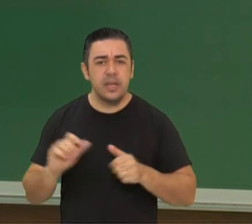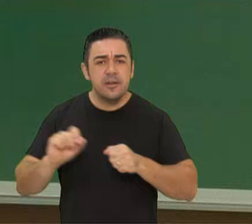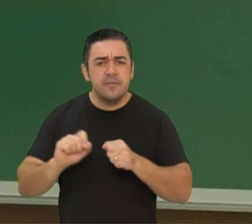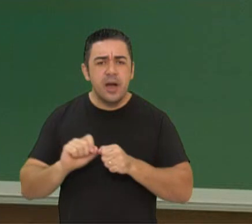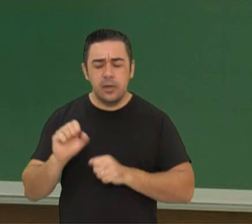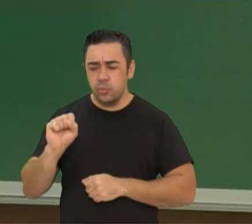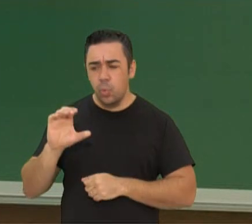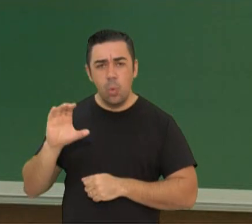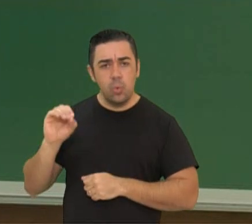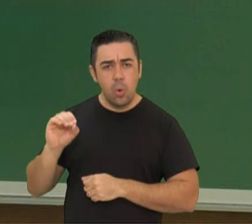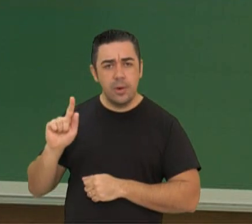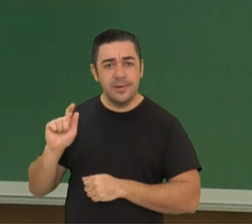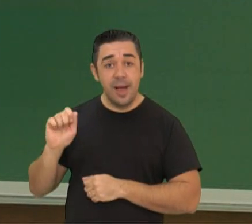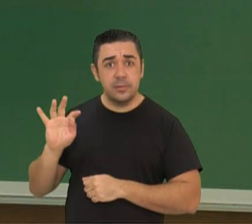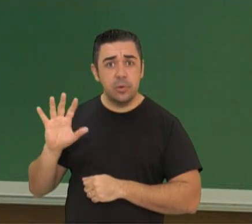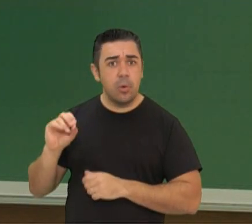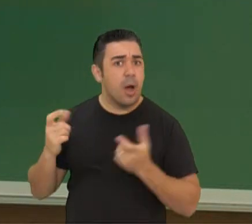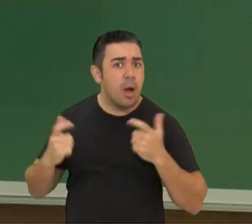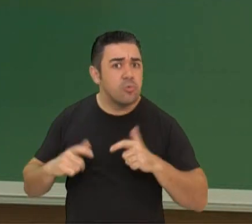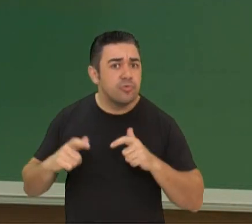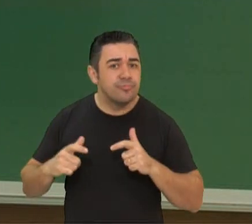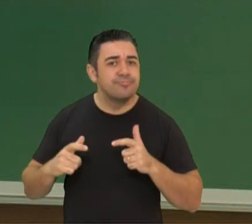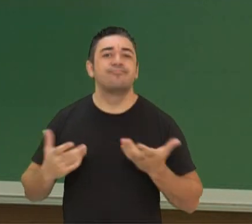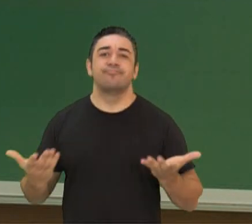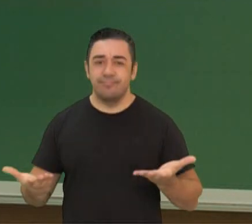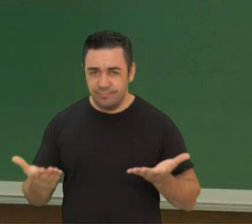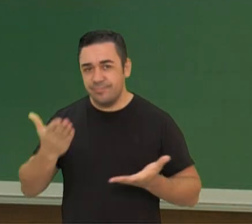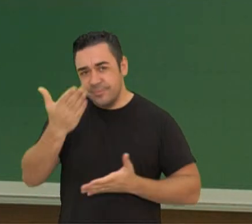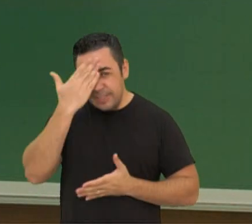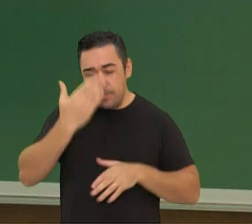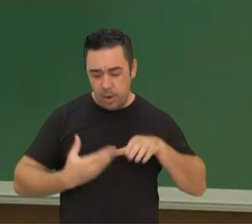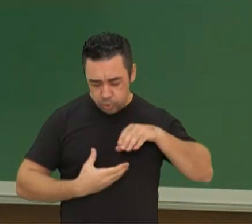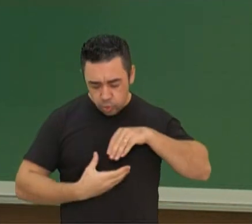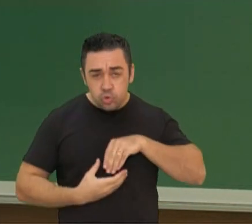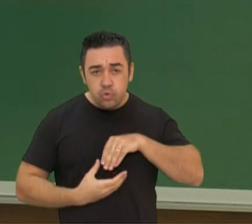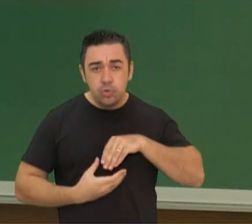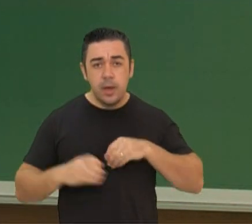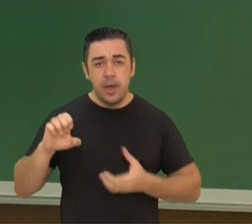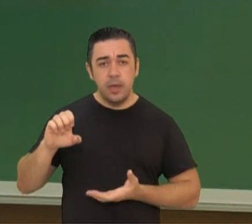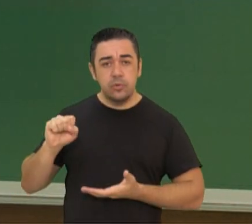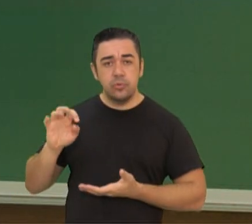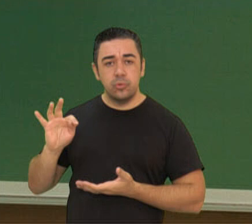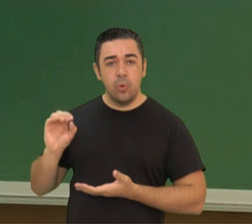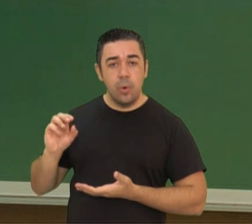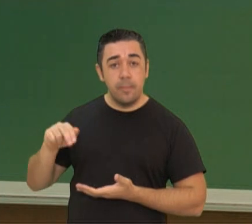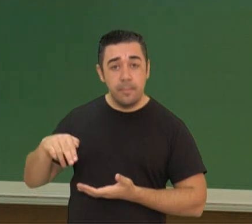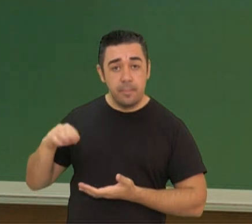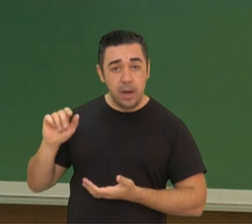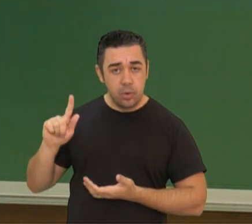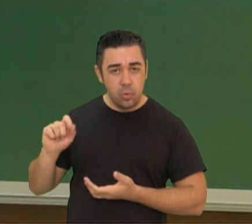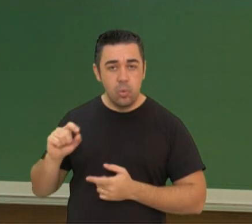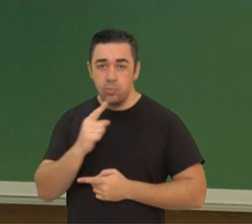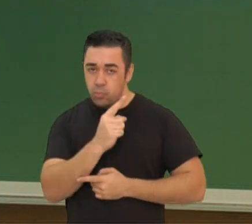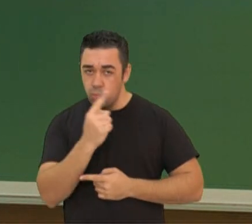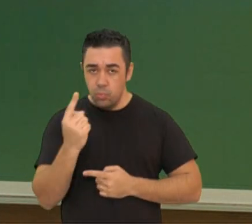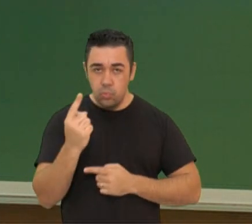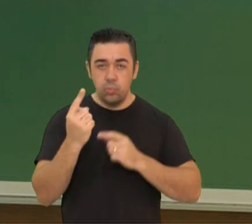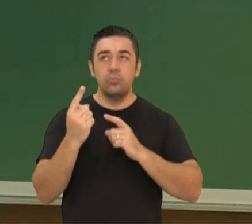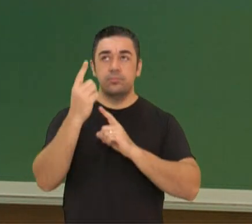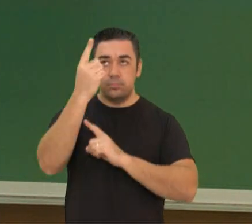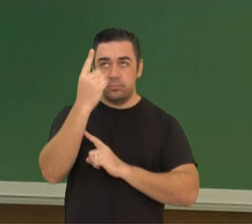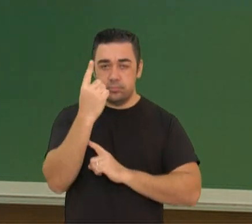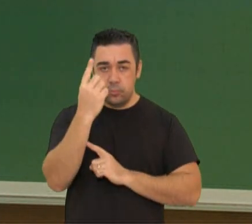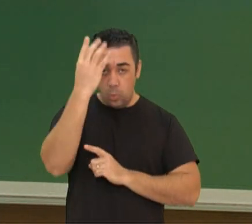suco gástrico. Onde que o suco gástrico é produzido? No estômago, né? Então, o número 1 no segundo